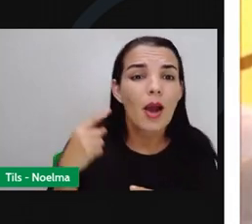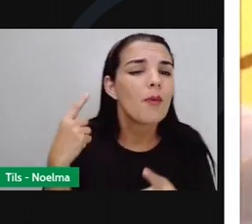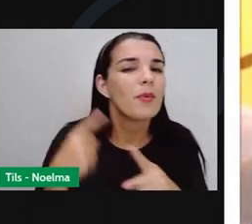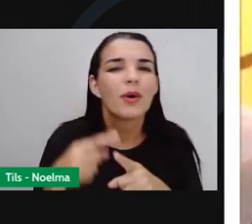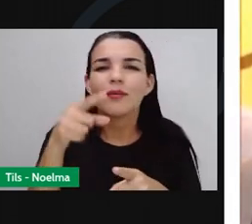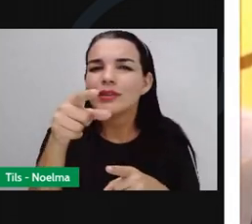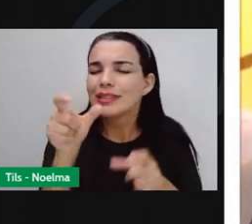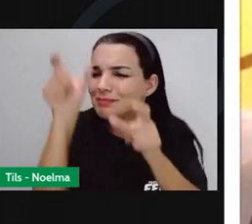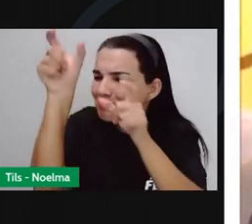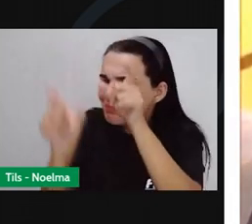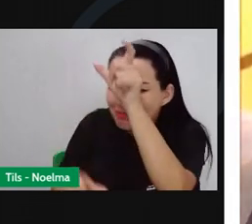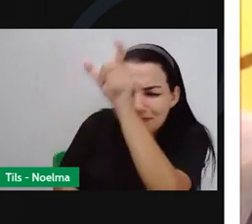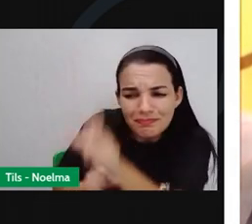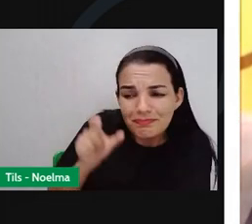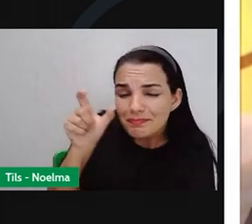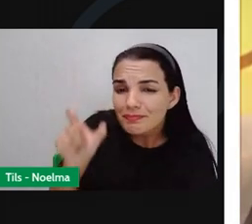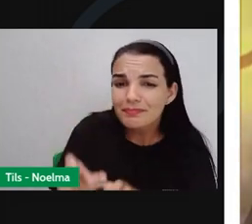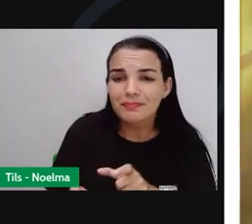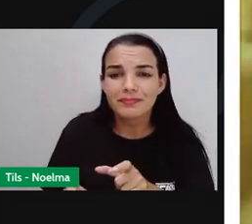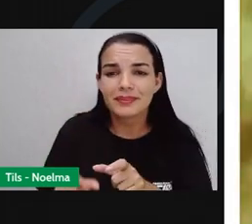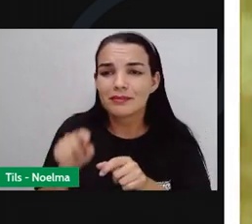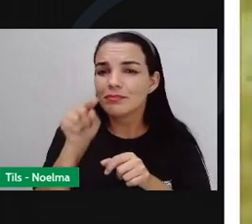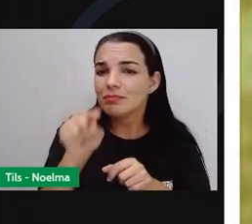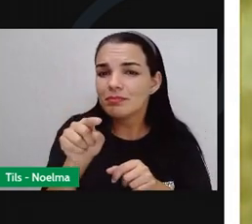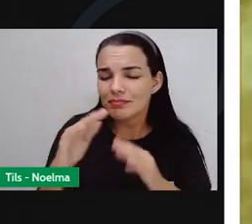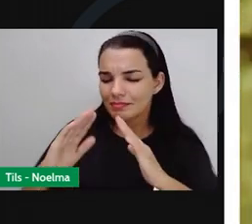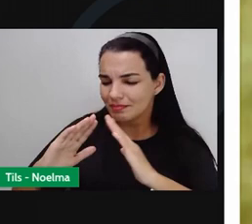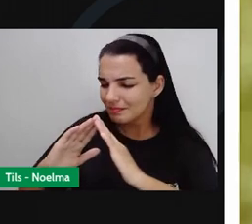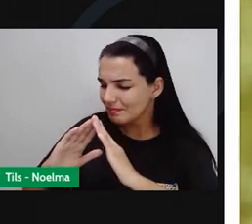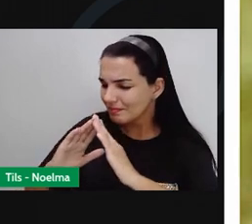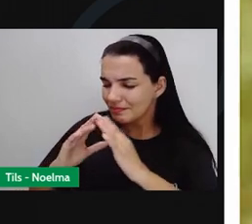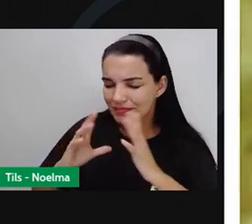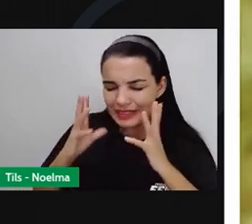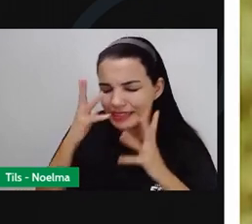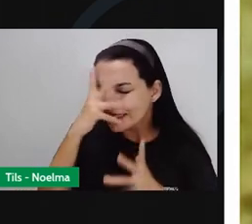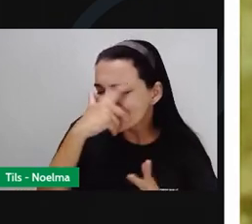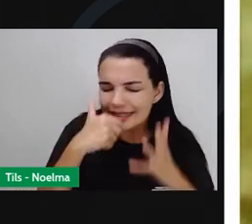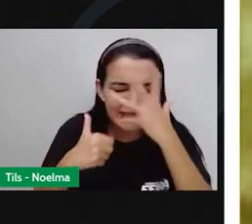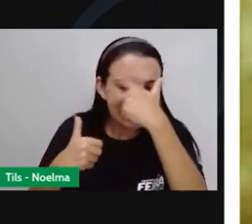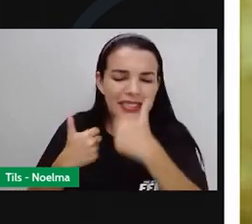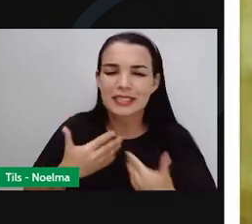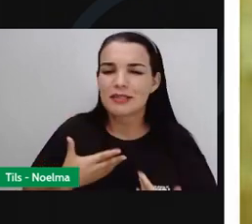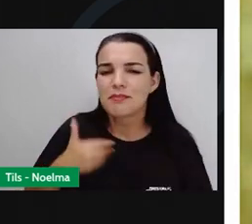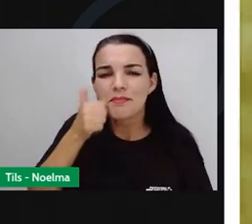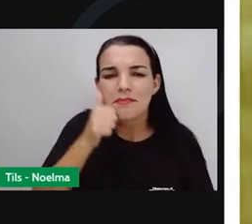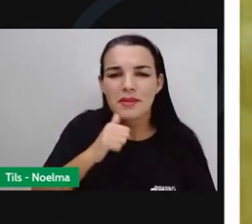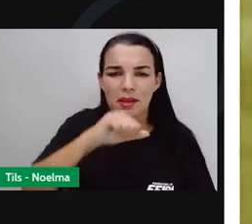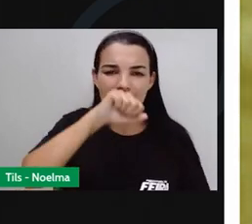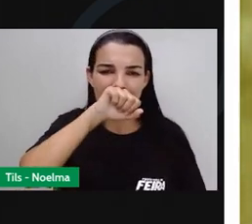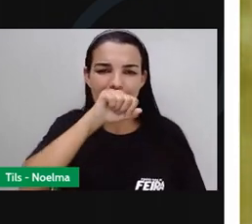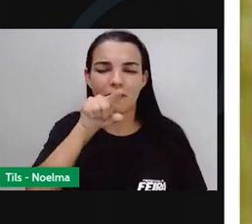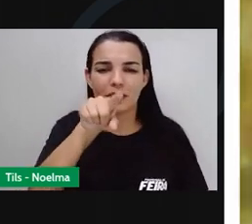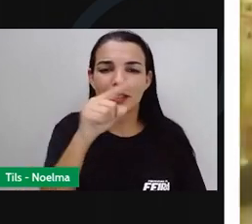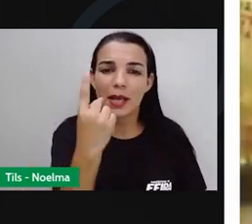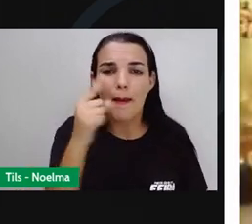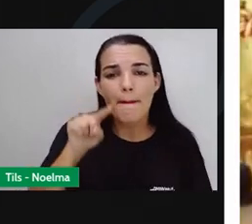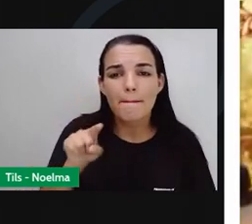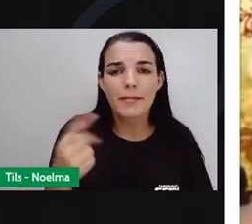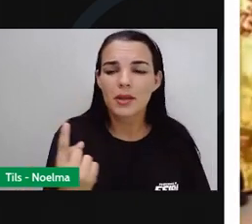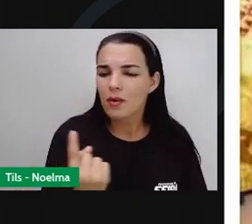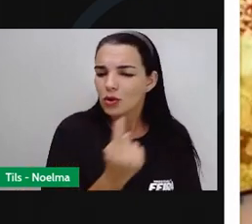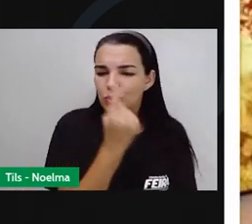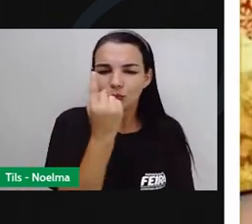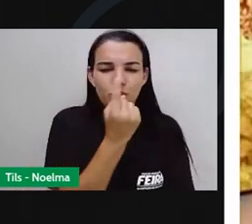em pedaços por ser lar e por ser lida por ser mil em uma só por ser sempre